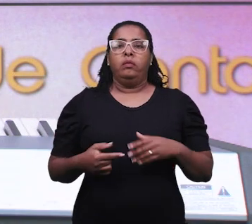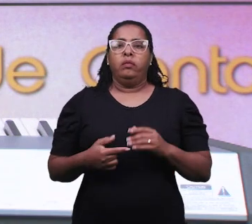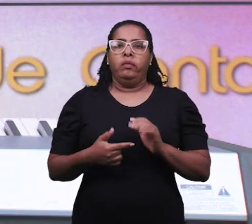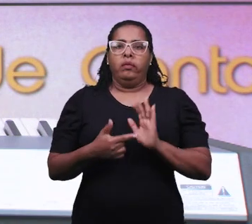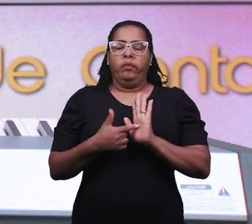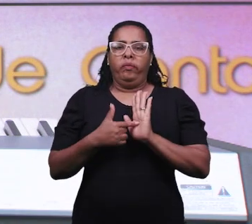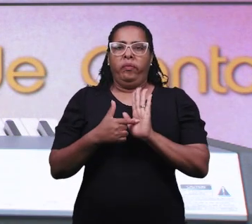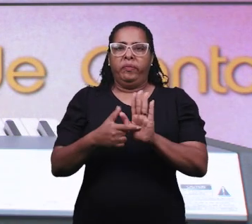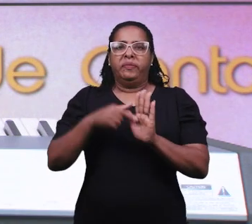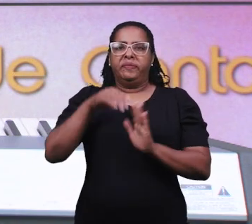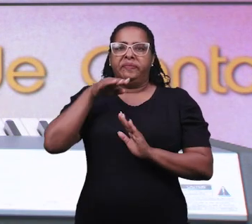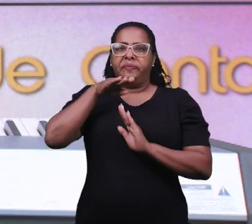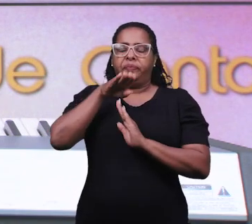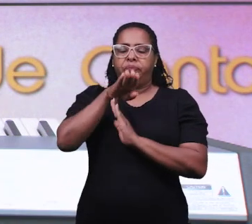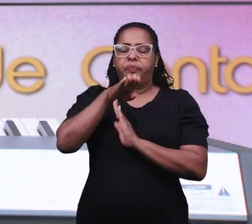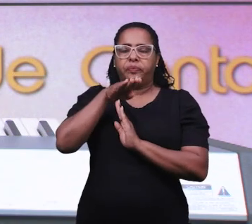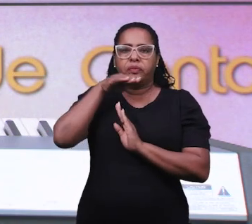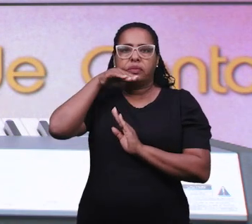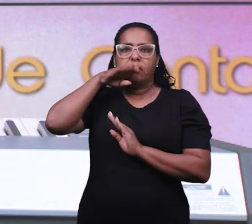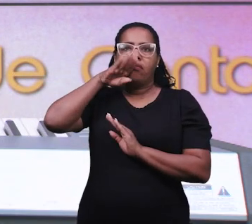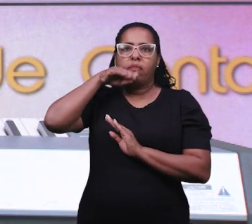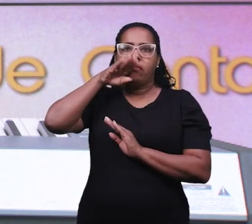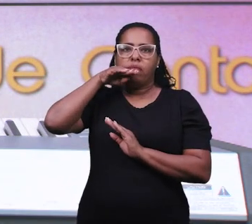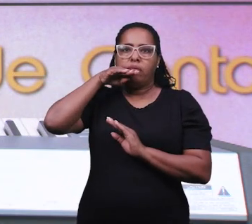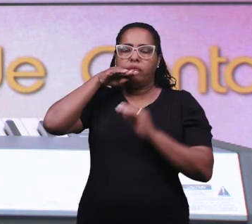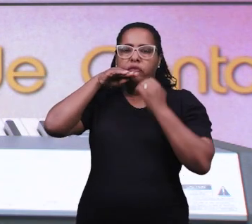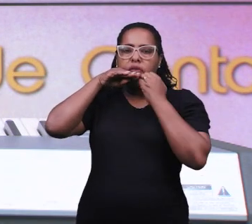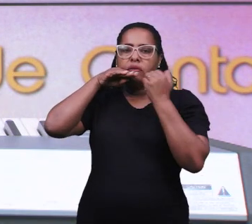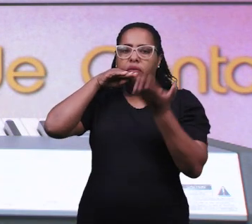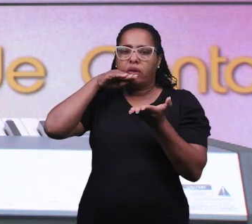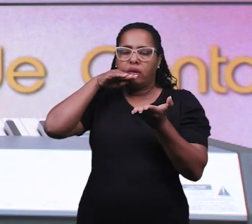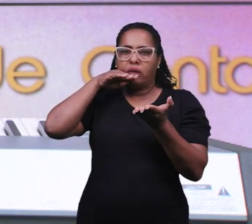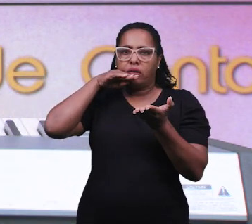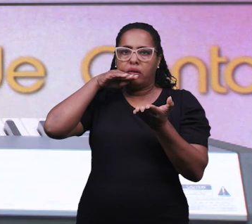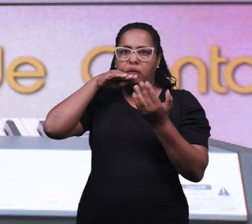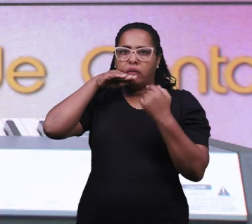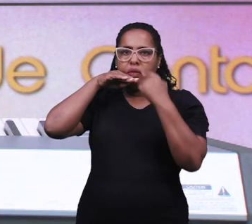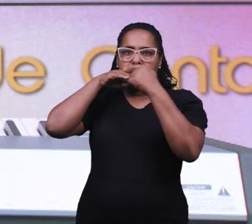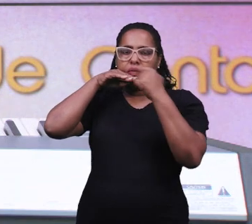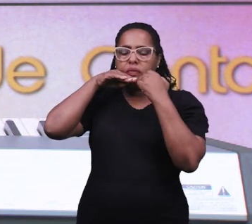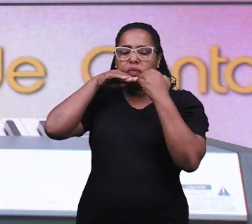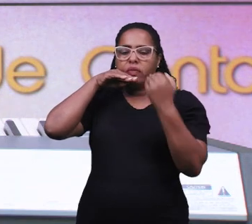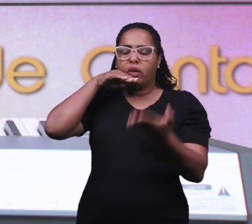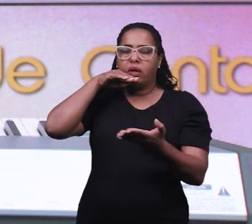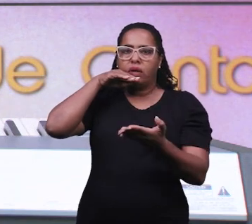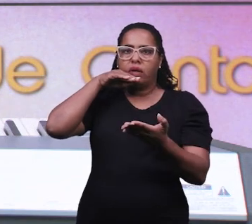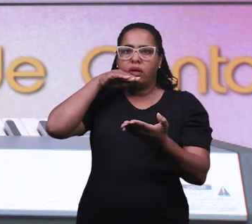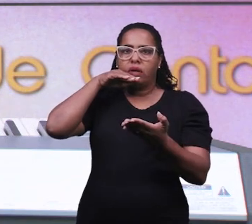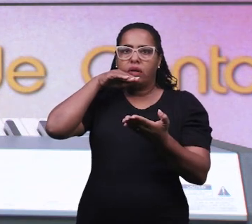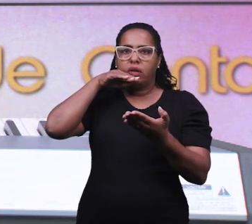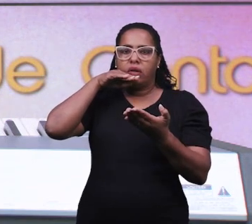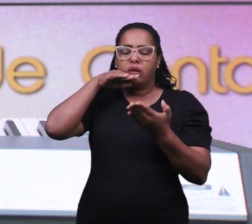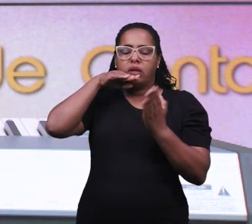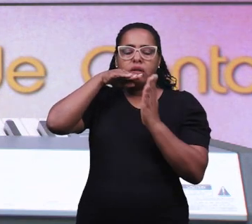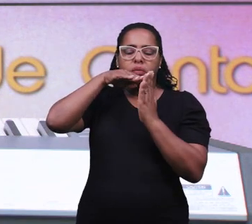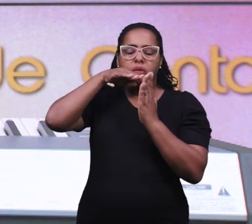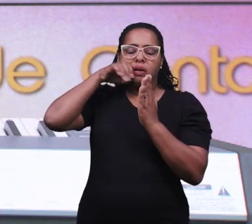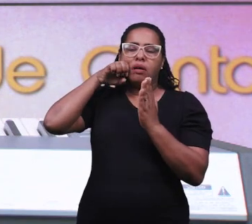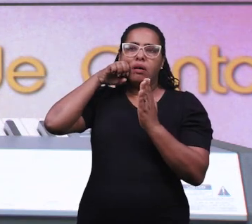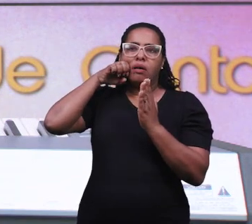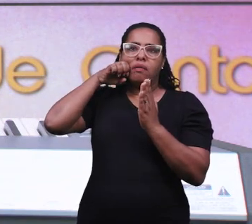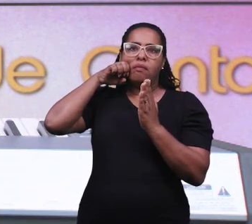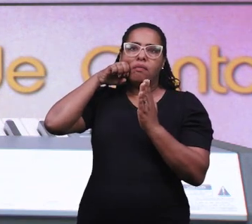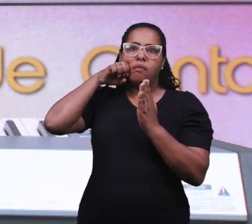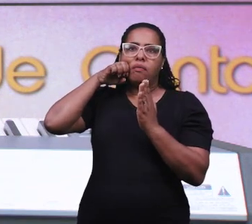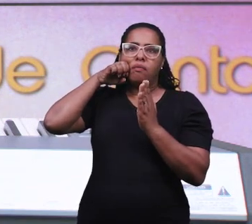apontar a língua para a região de fora, região externa da cavidade oral, e trazer ela novamente para